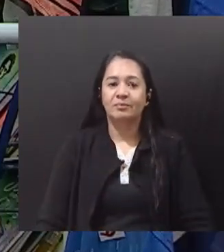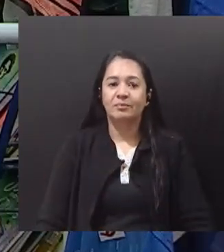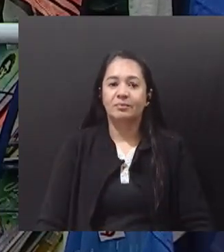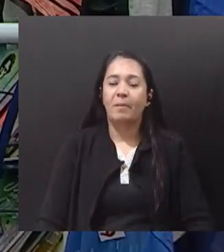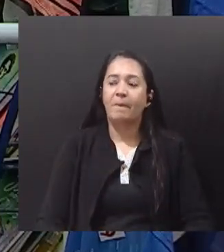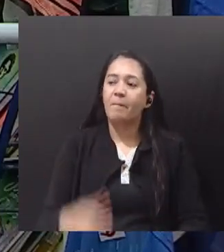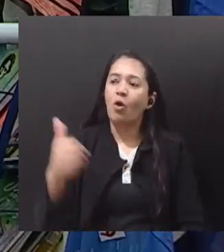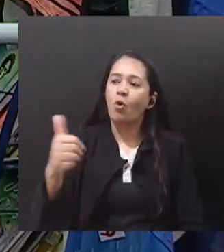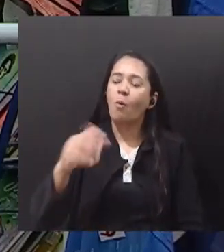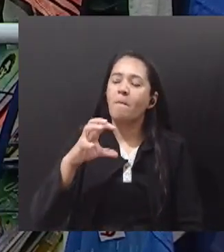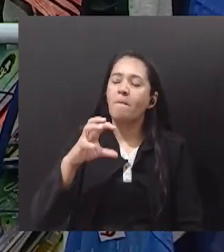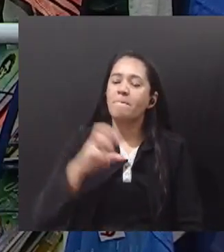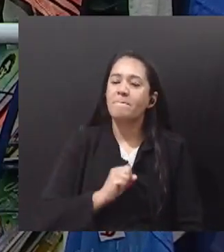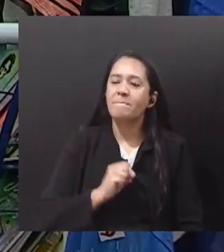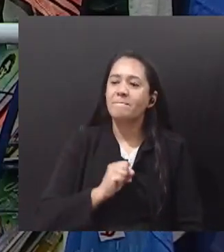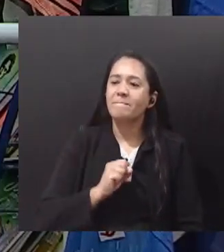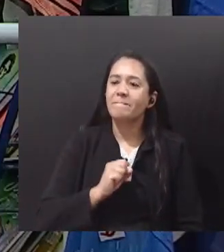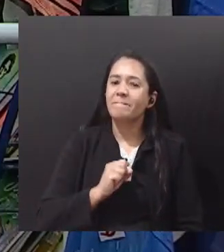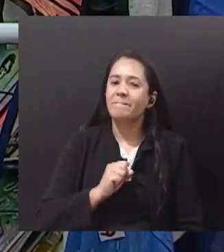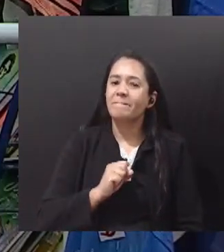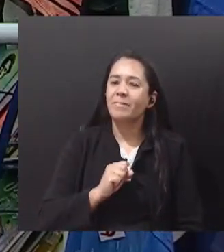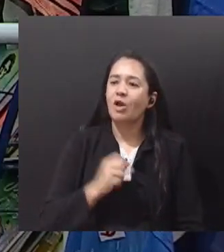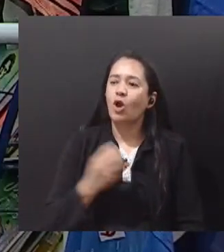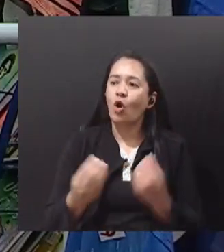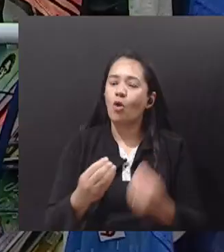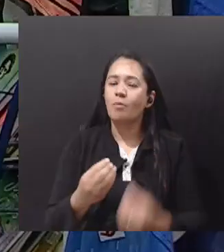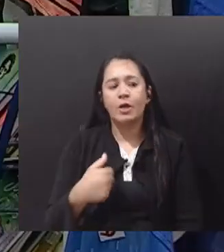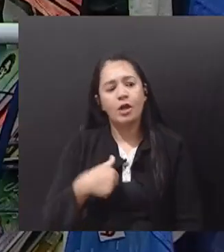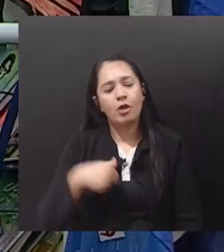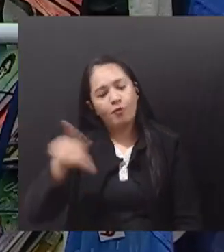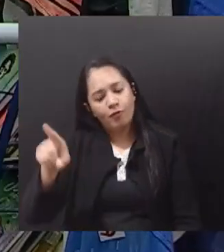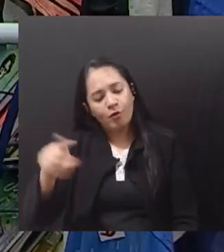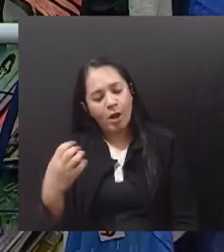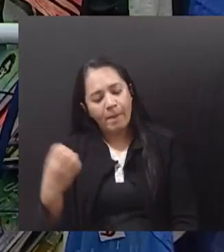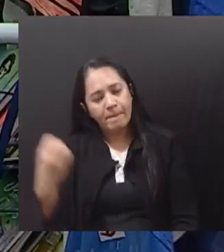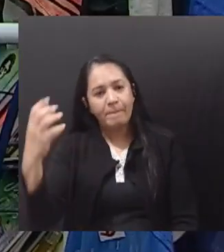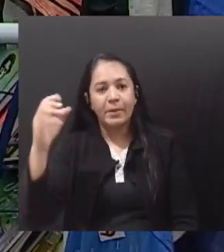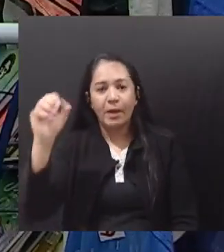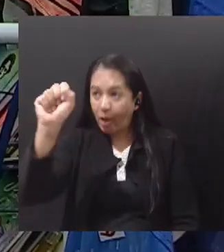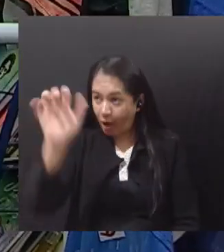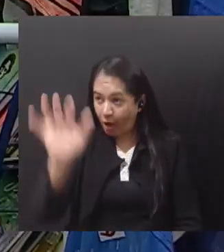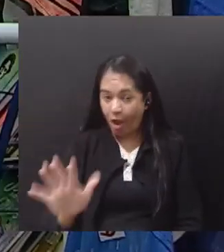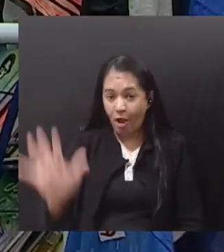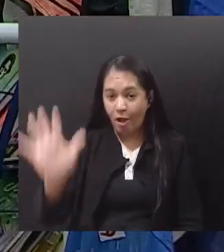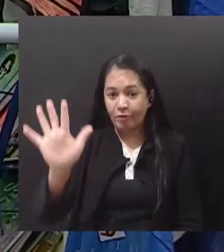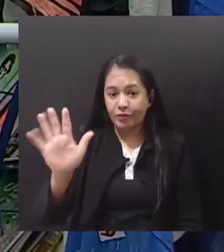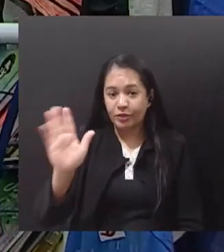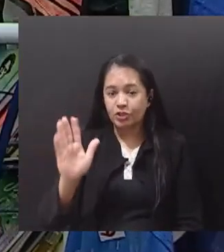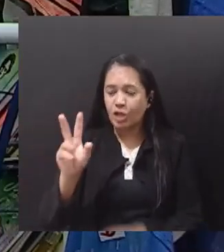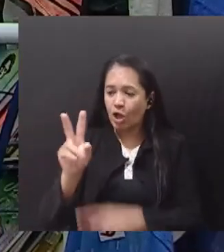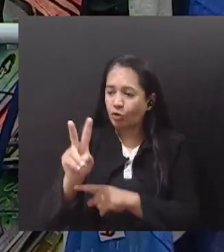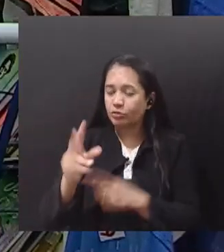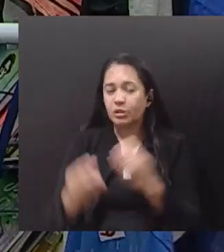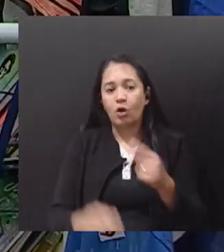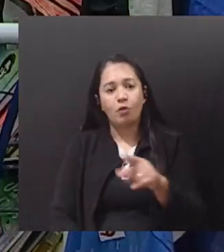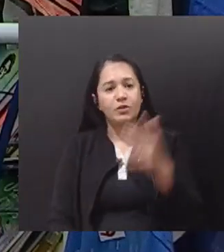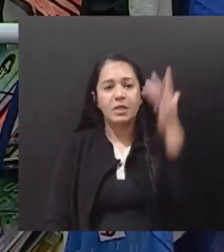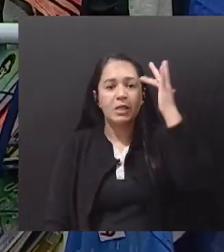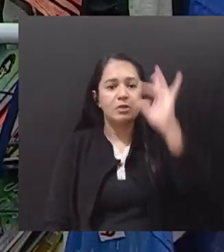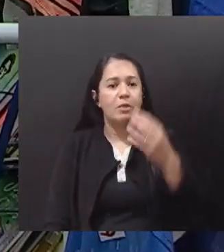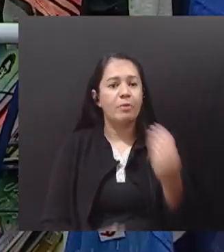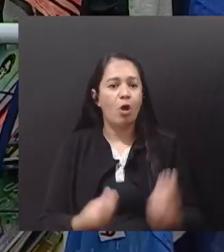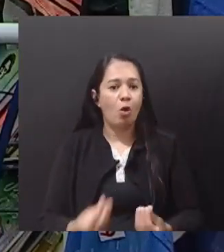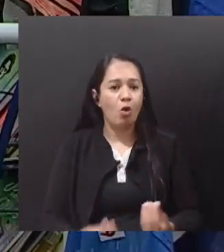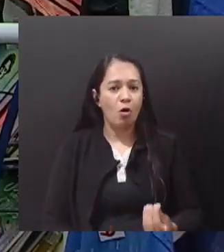amor, essa primeira paquera, foi o que? Olha, eu vou para a África, eu vou já cuidar do bazar, ou você nem sabia que existia o